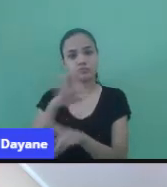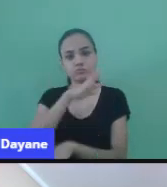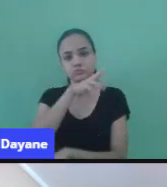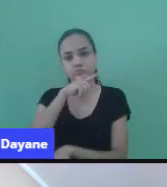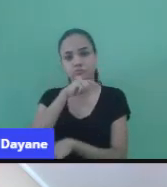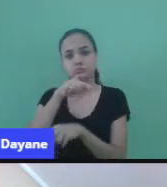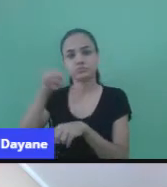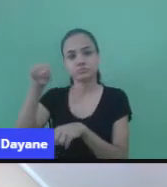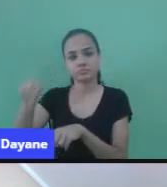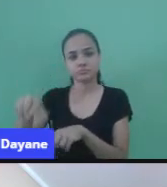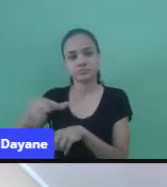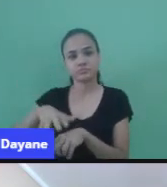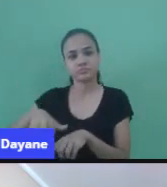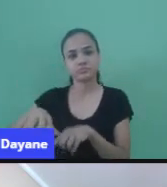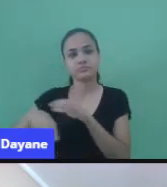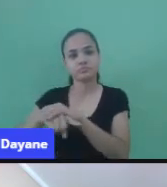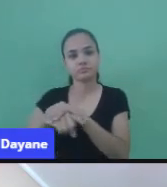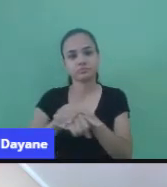pode ir descendo.